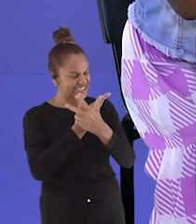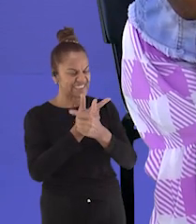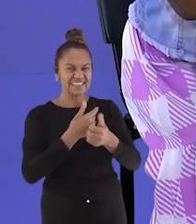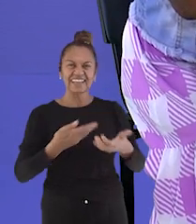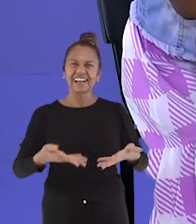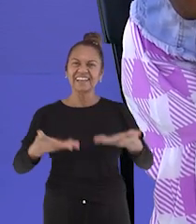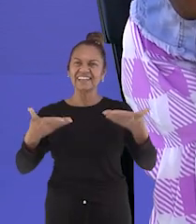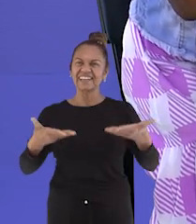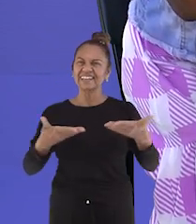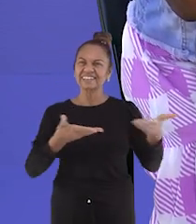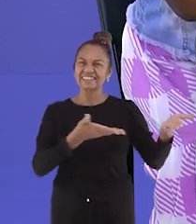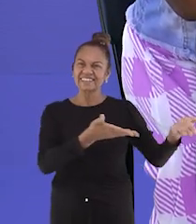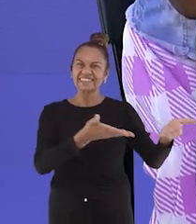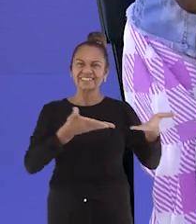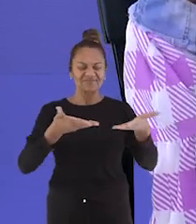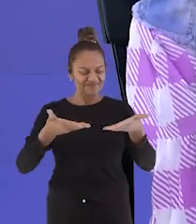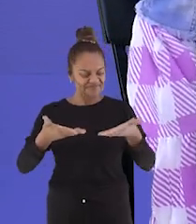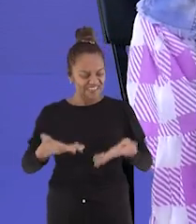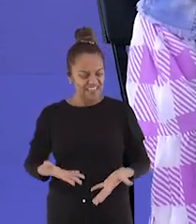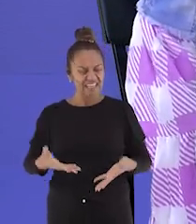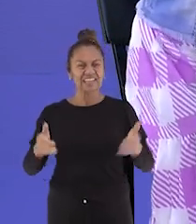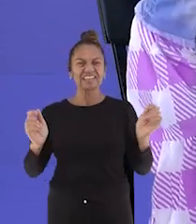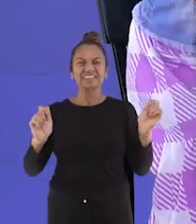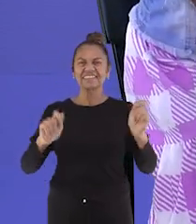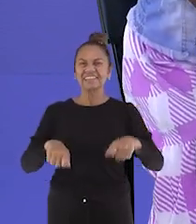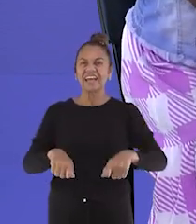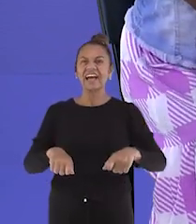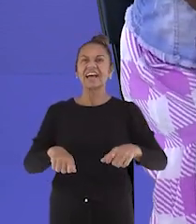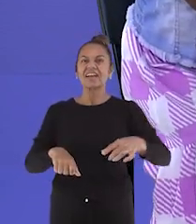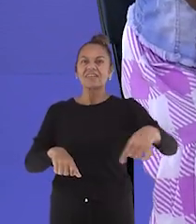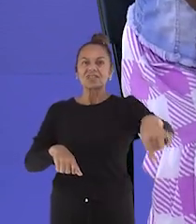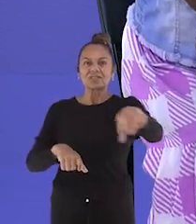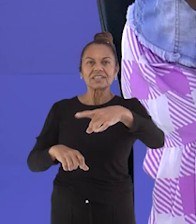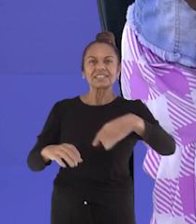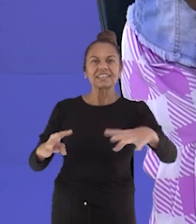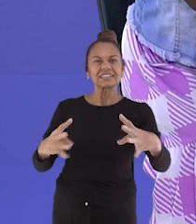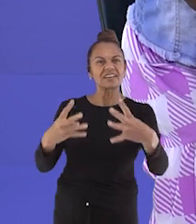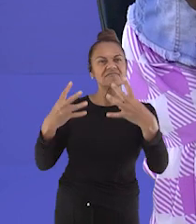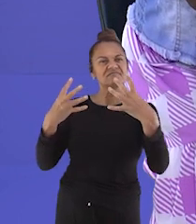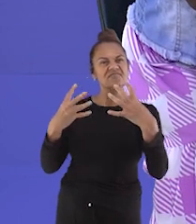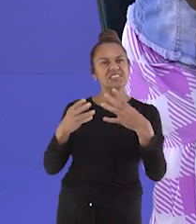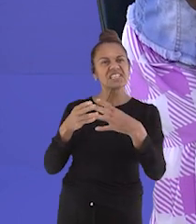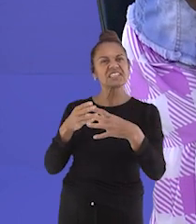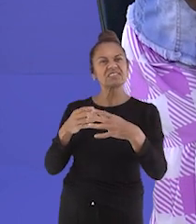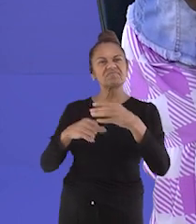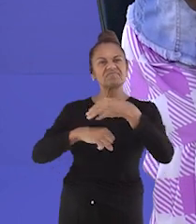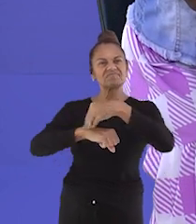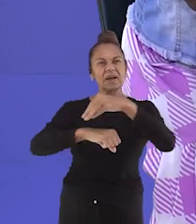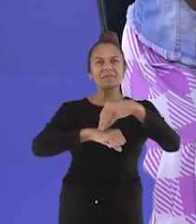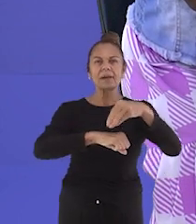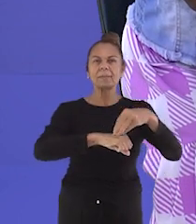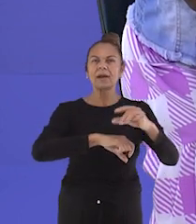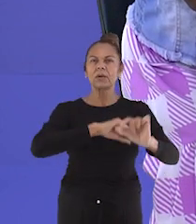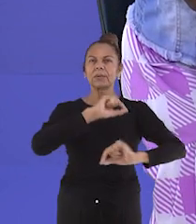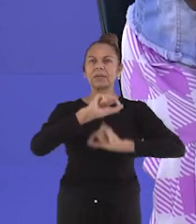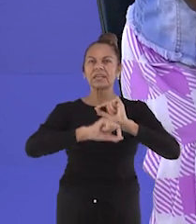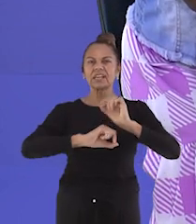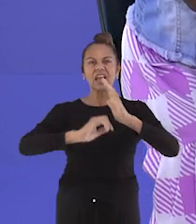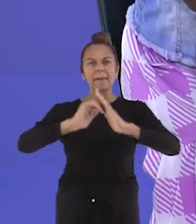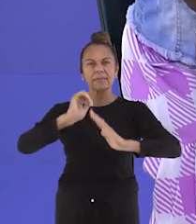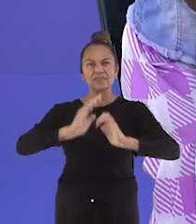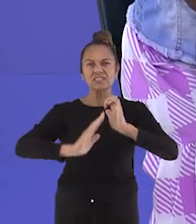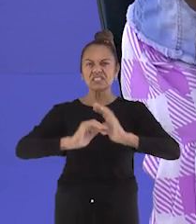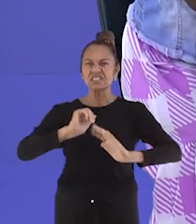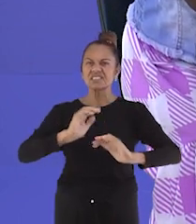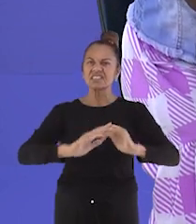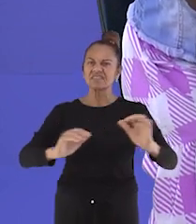essa beleza toda. Não. Que alegria, Elisa, te receber aqui e poder passar para os nossos telespectadores que